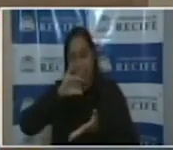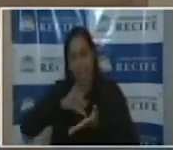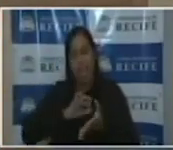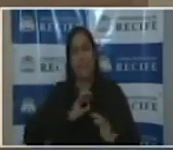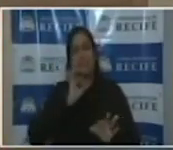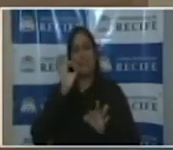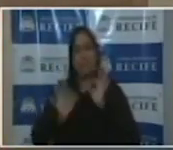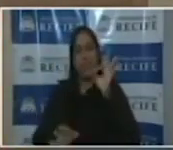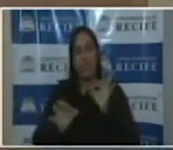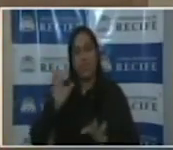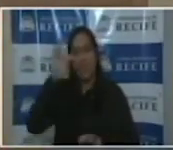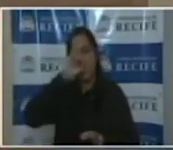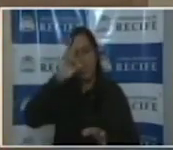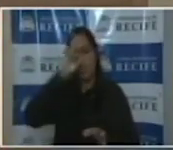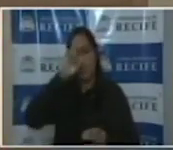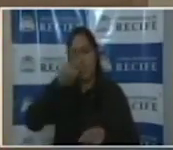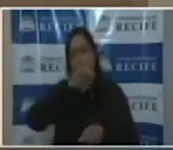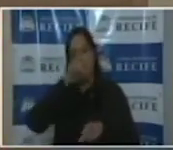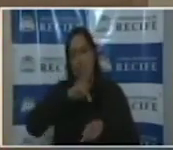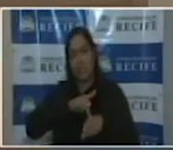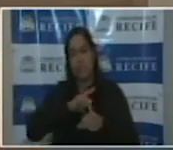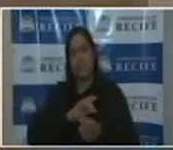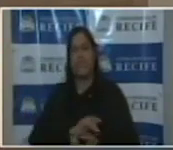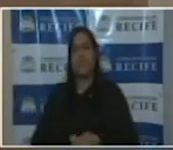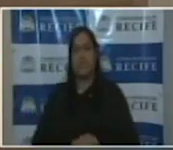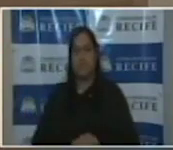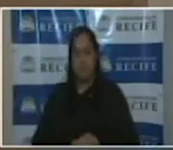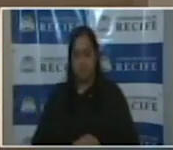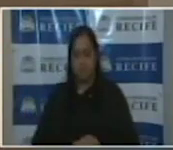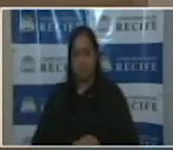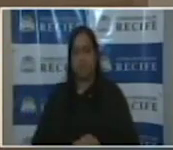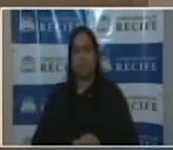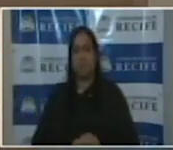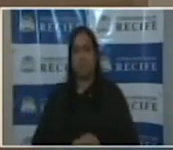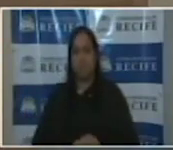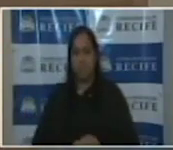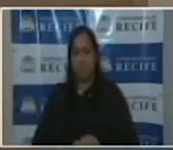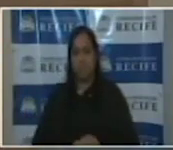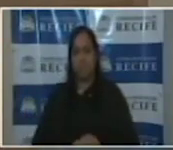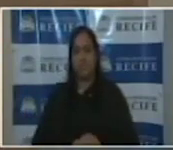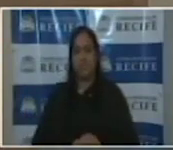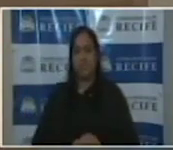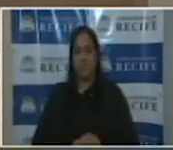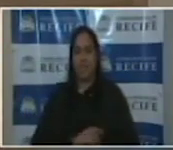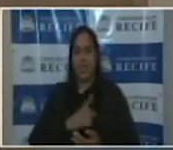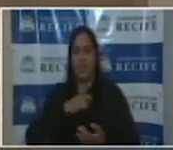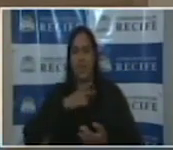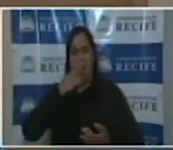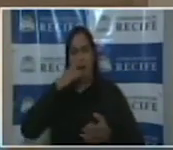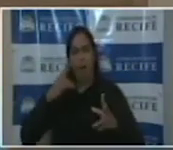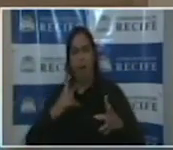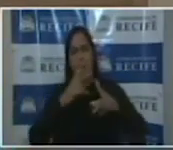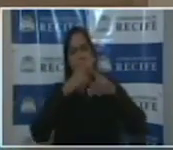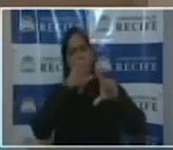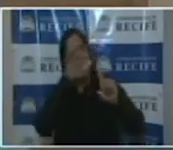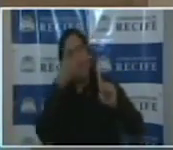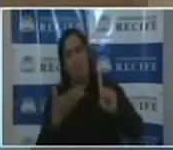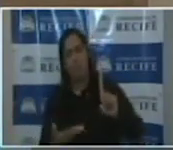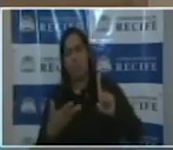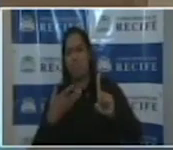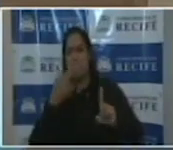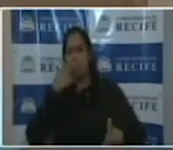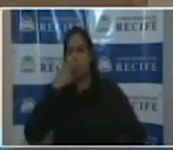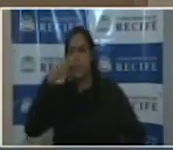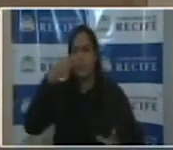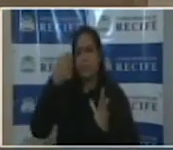história do nosso país, através da remoção de um busto que homenageia um ditador que assume a